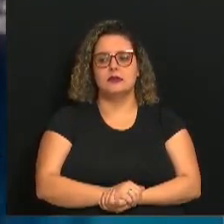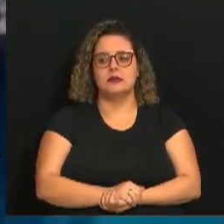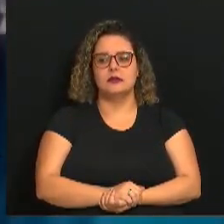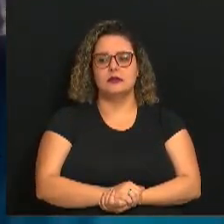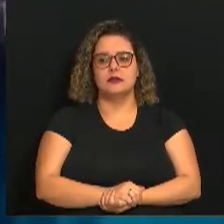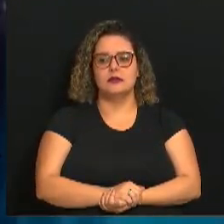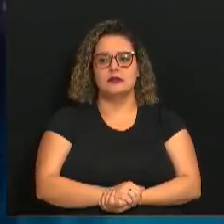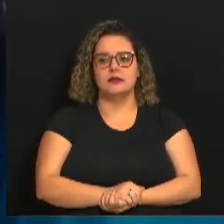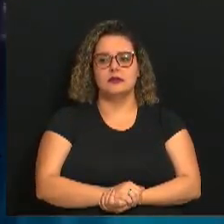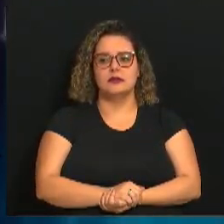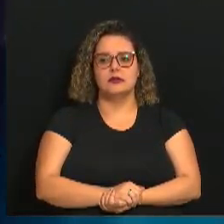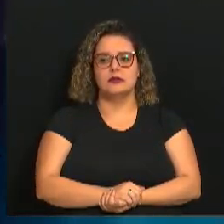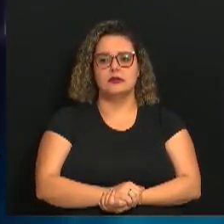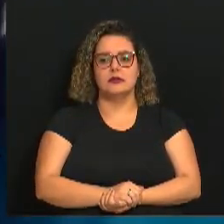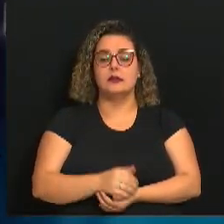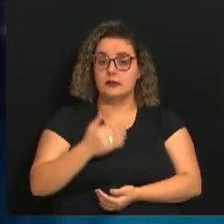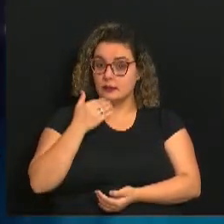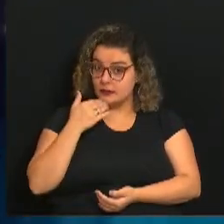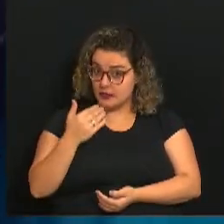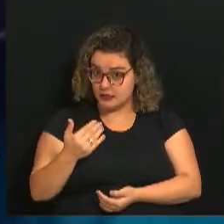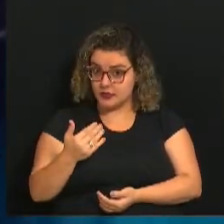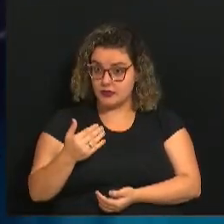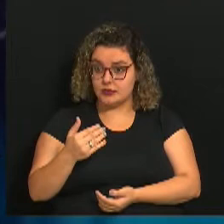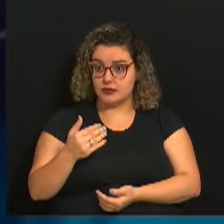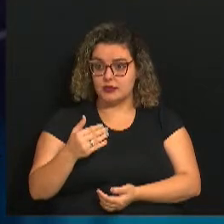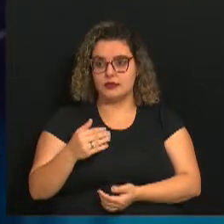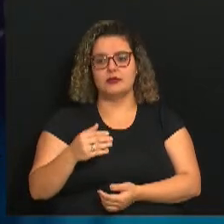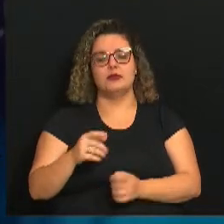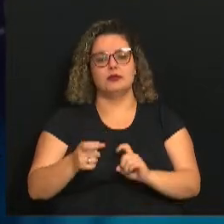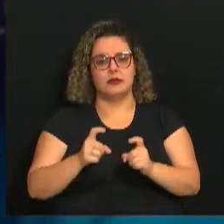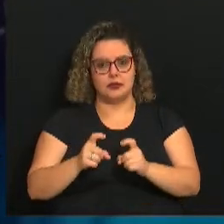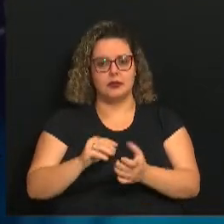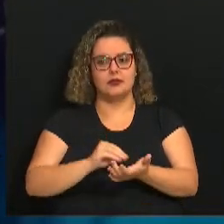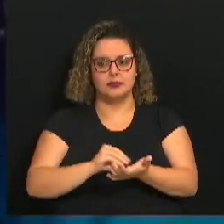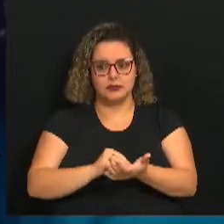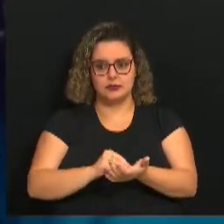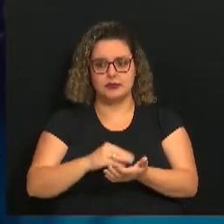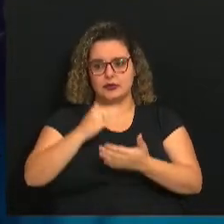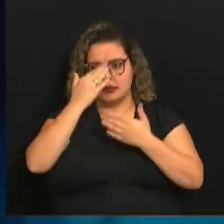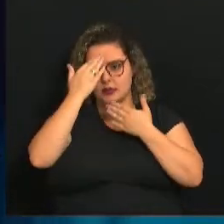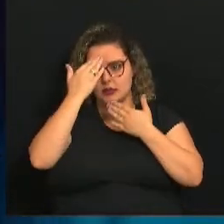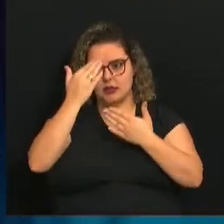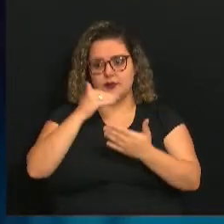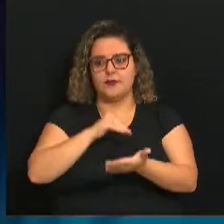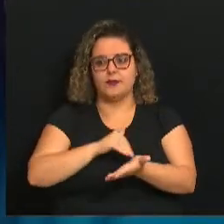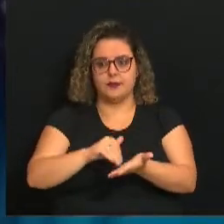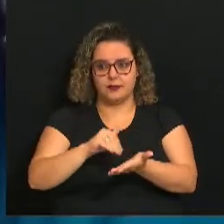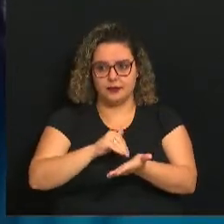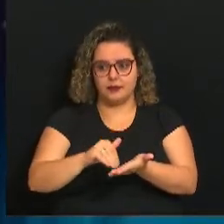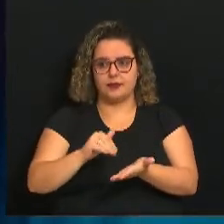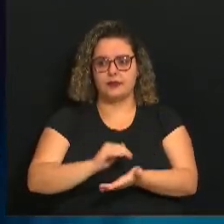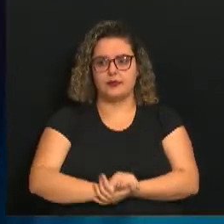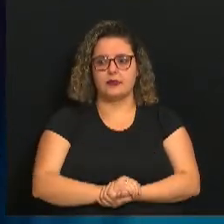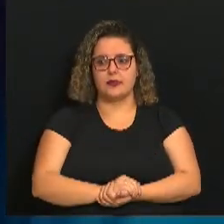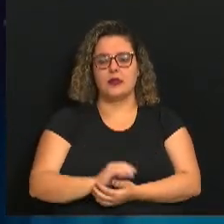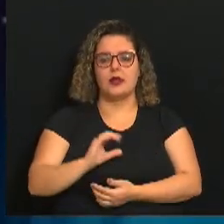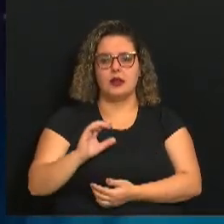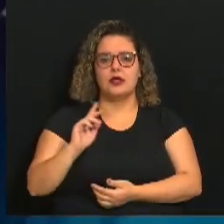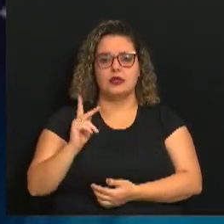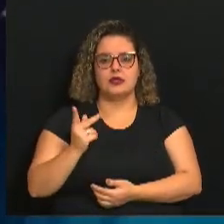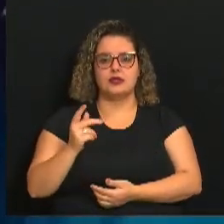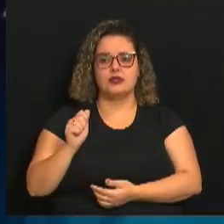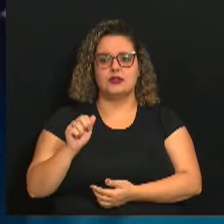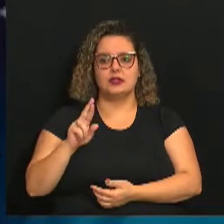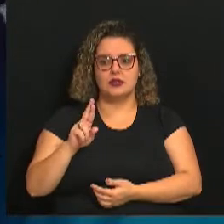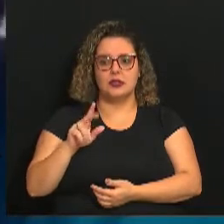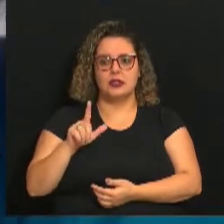essa solicitação na última reunião nossa, e agradecer, então, à secretaria, ao Charles e ao Wagner. Para quem não sabe, o Wagner é